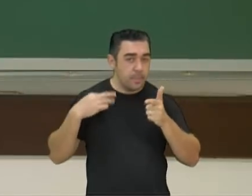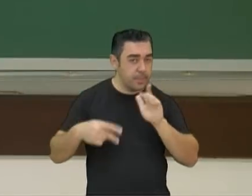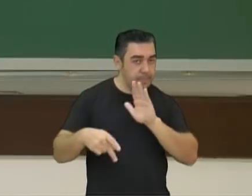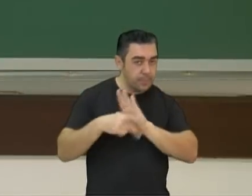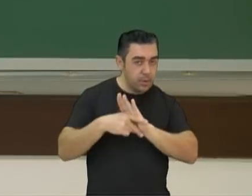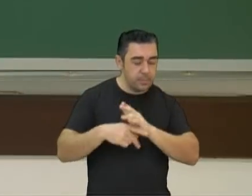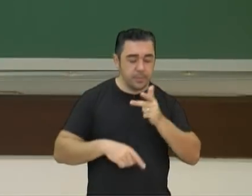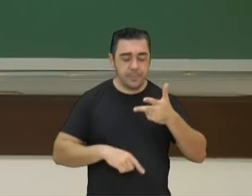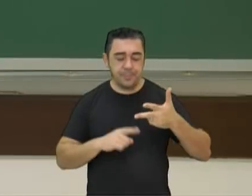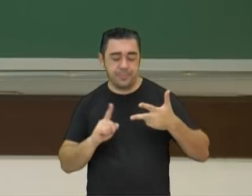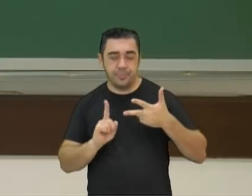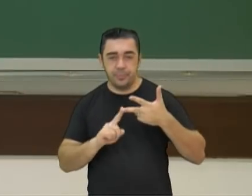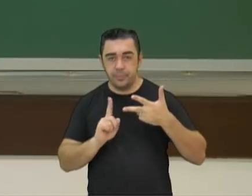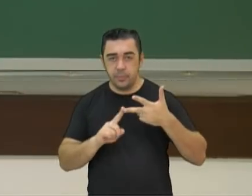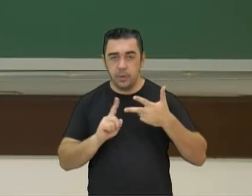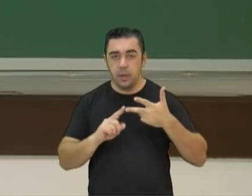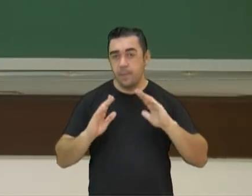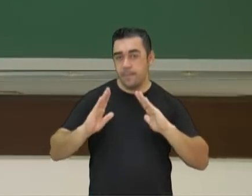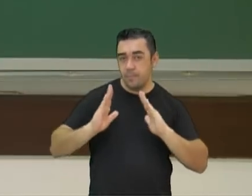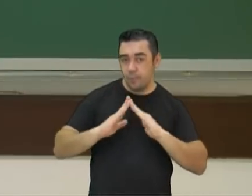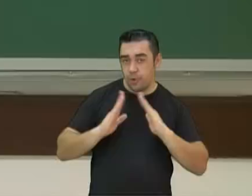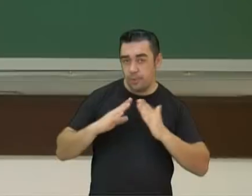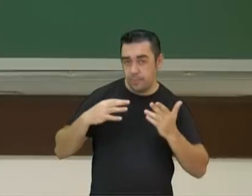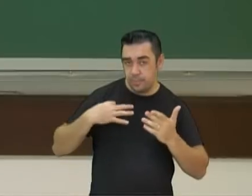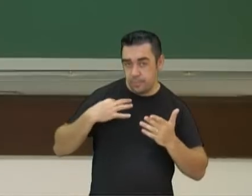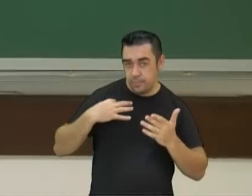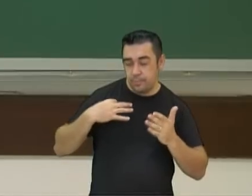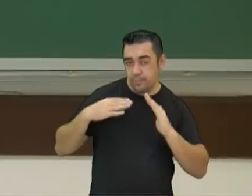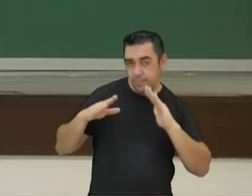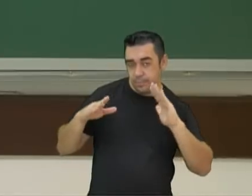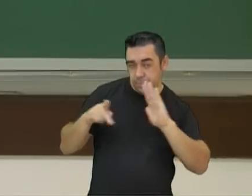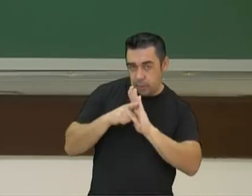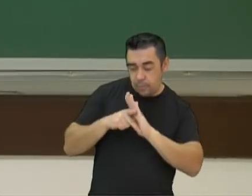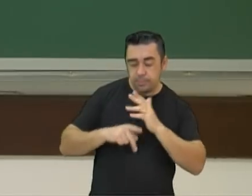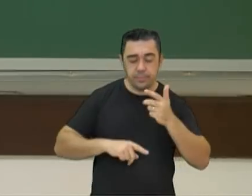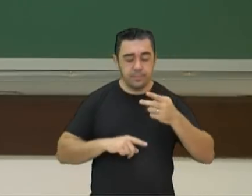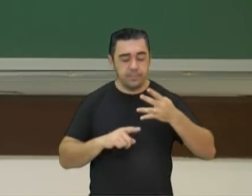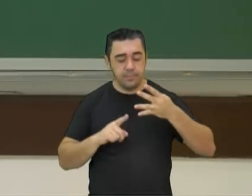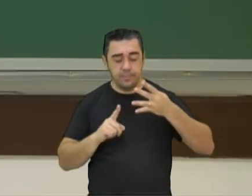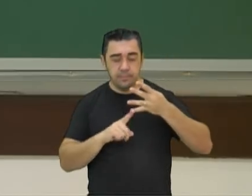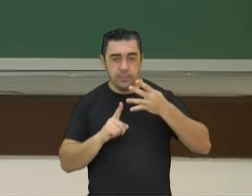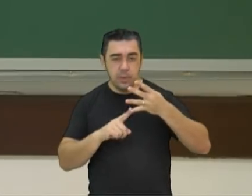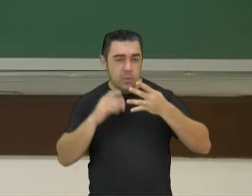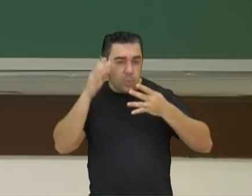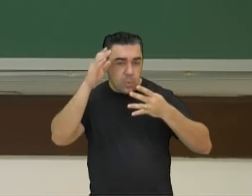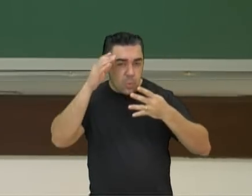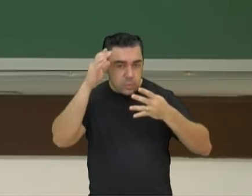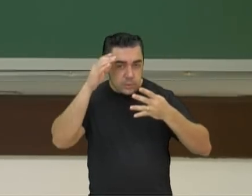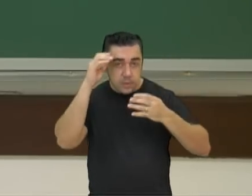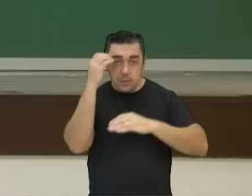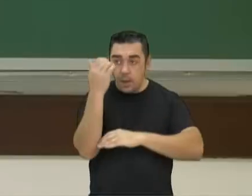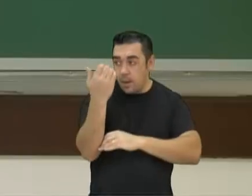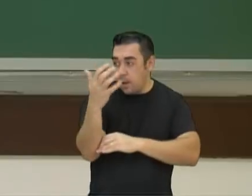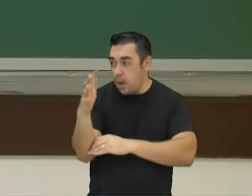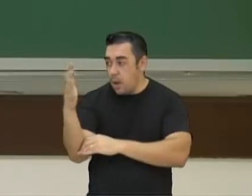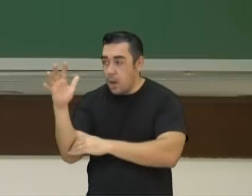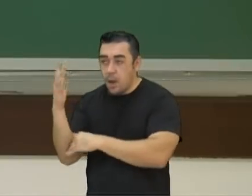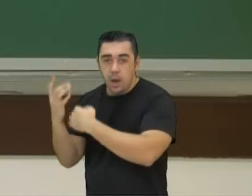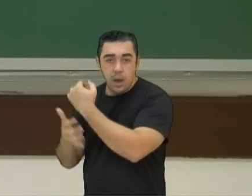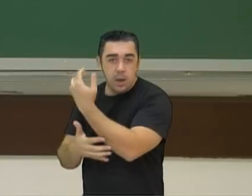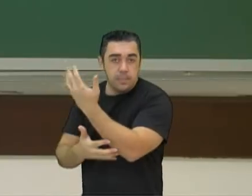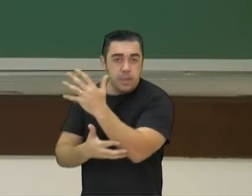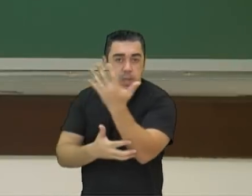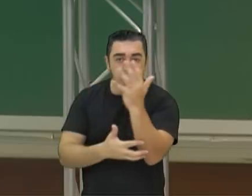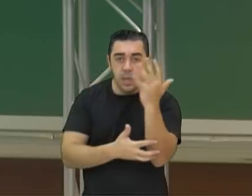vestimenta, um estilo de moradia, um estilo de consciência ambiental, lembrando que